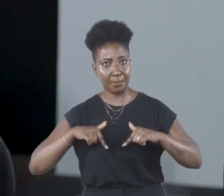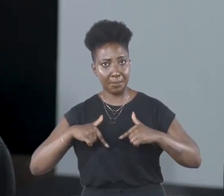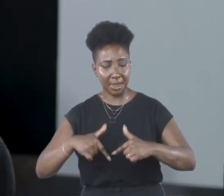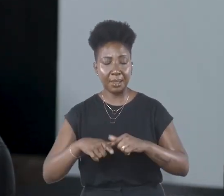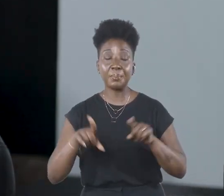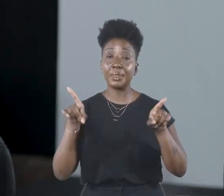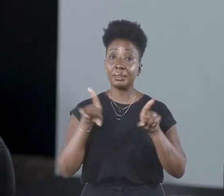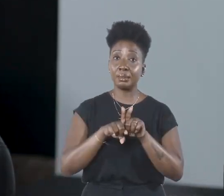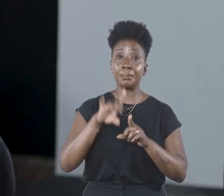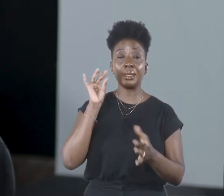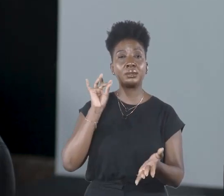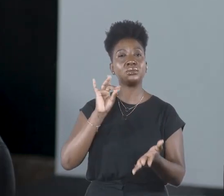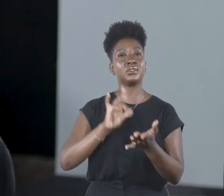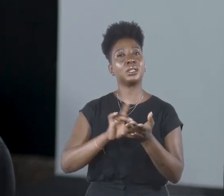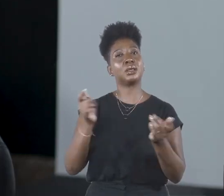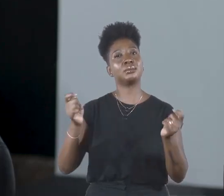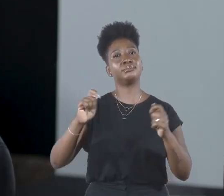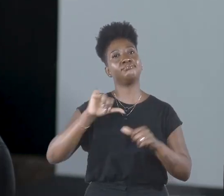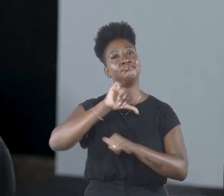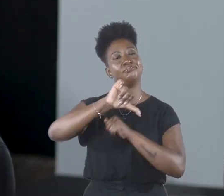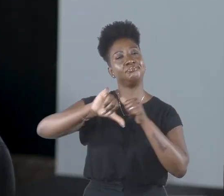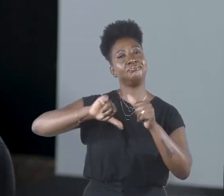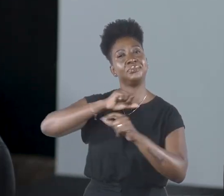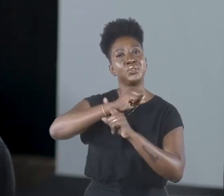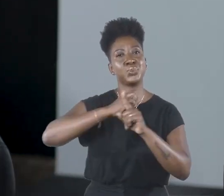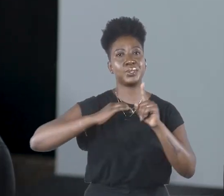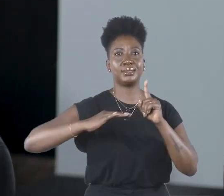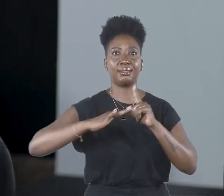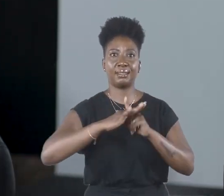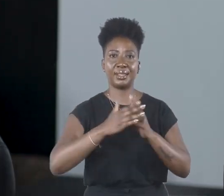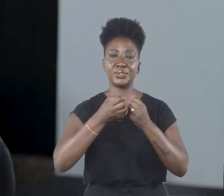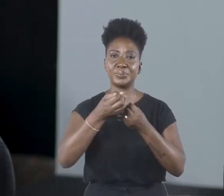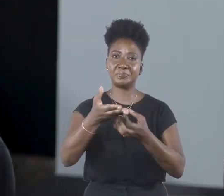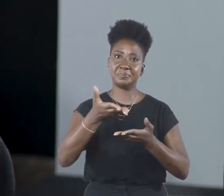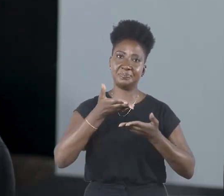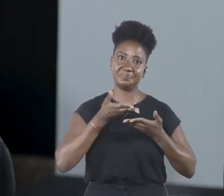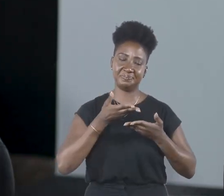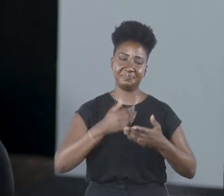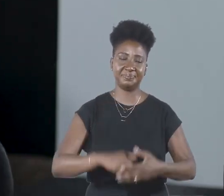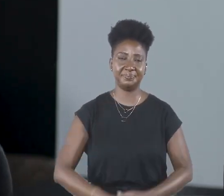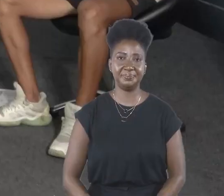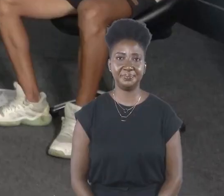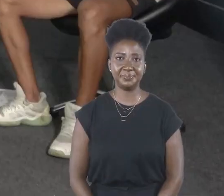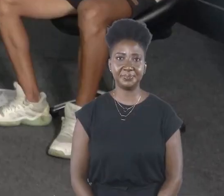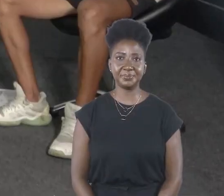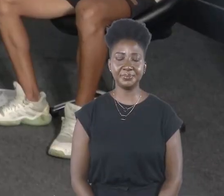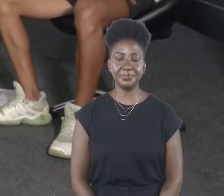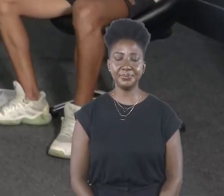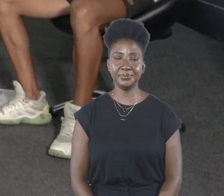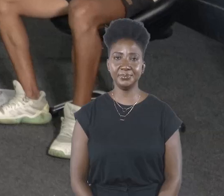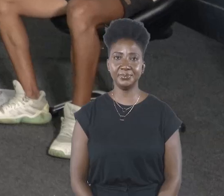ação e realmente fazer a diferença na nossa sociedade. Sejam bem-vindos.